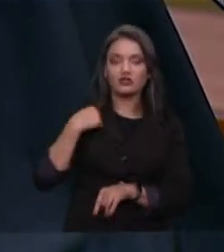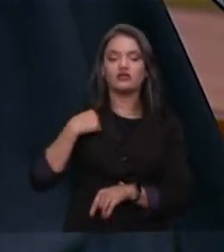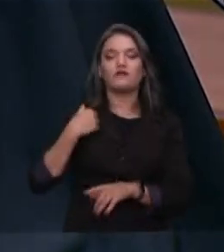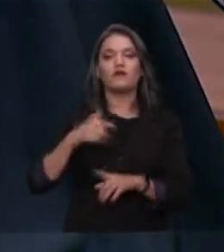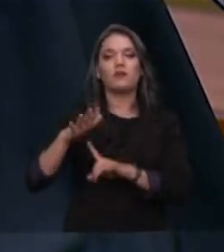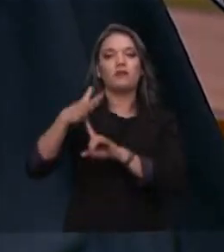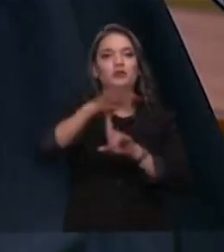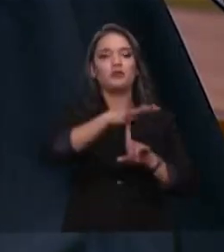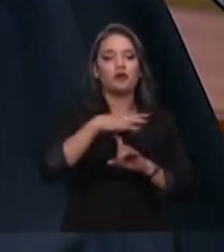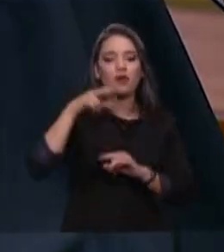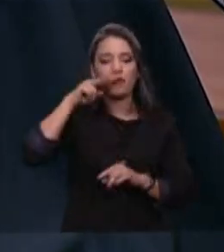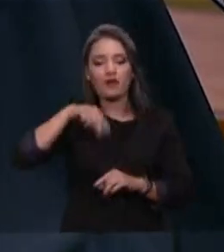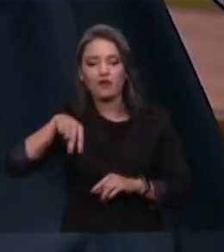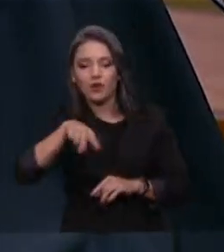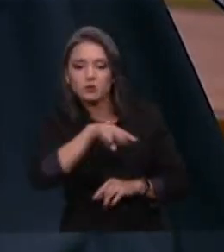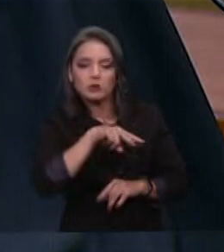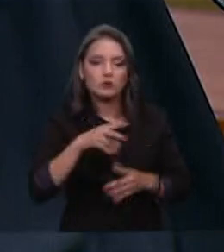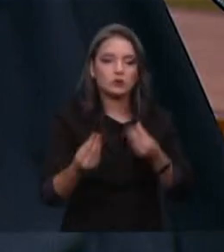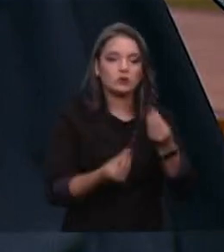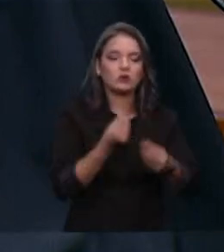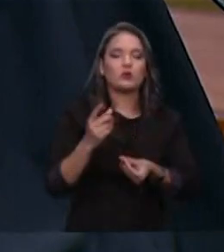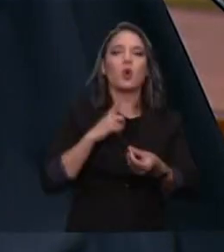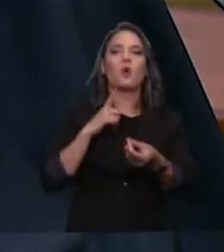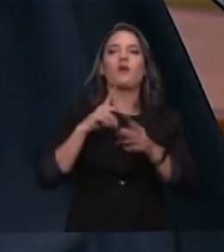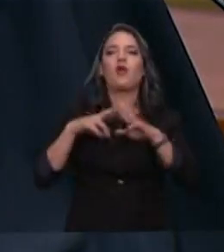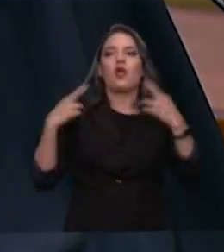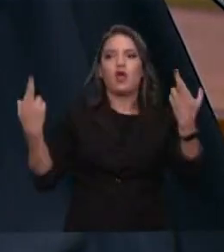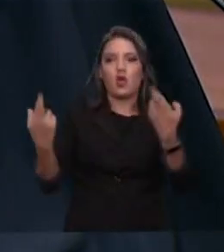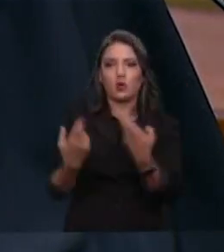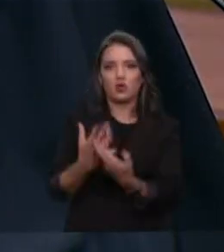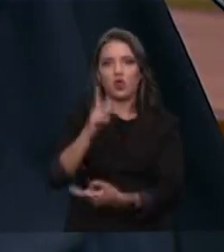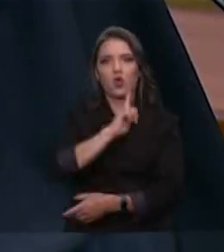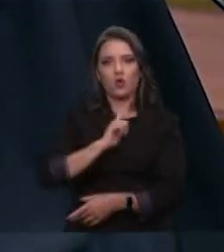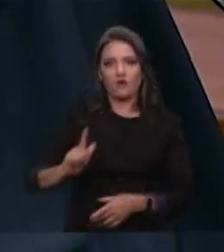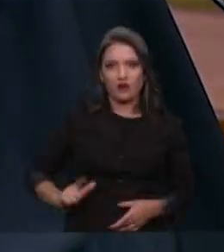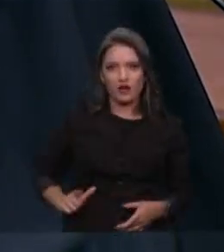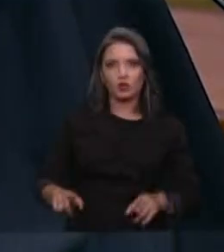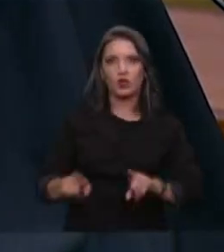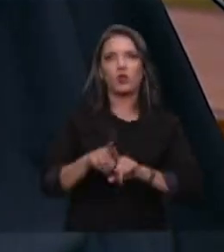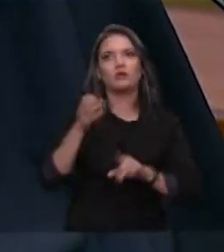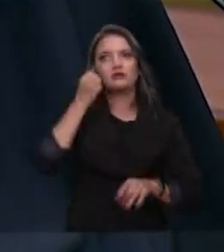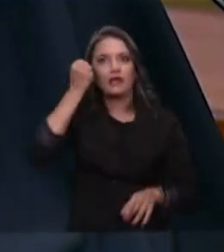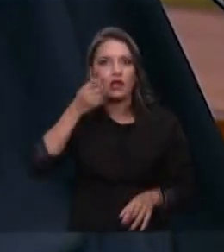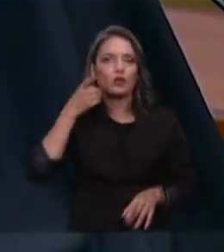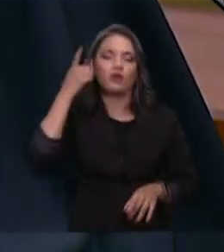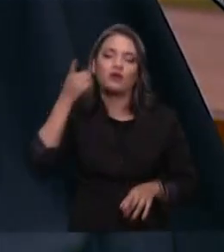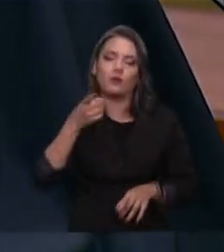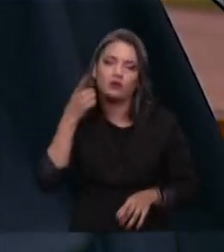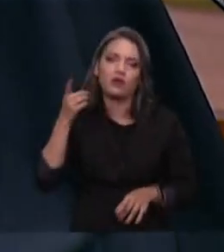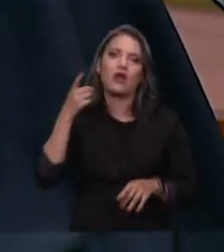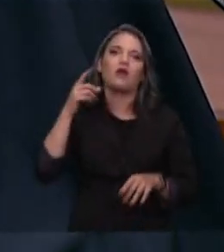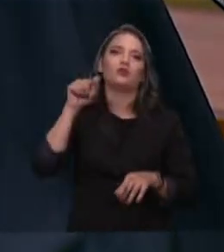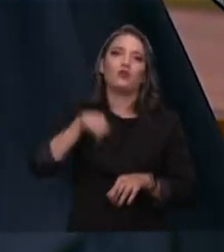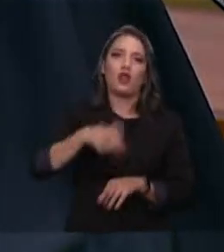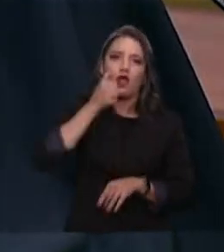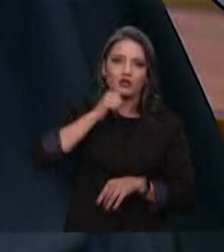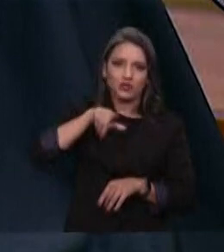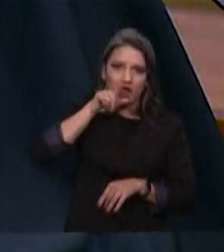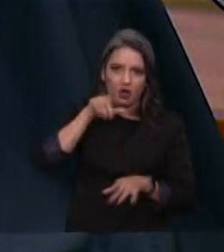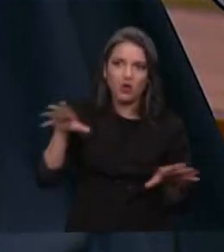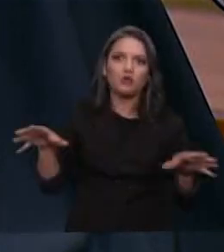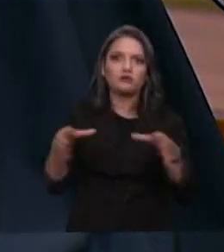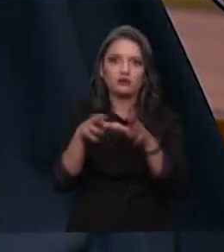municípios atingidos e se reunisse com os governadores e políticos do estado de Alagoas e de Pernambuco. Afirma o acusado que foi dentro